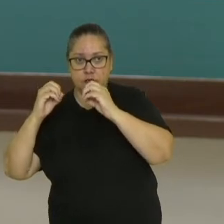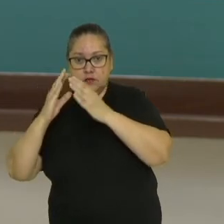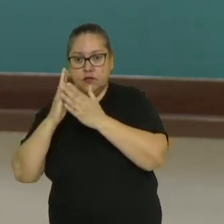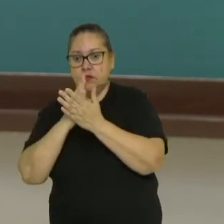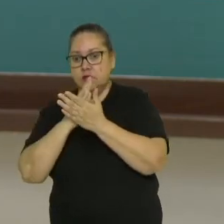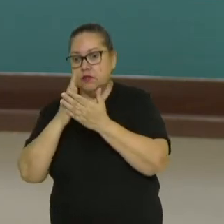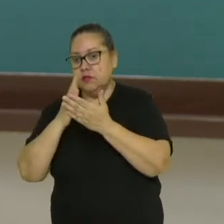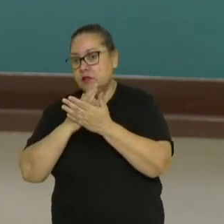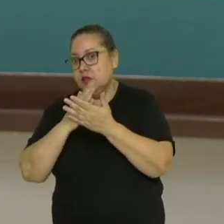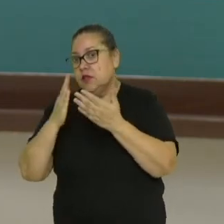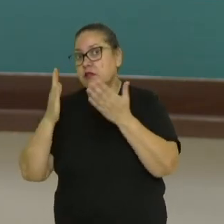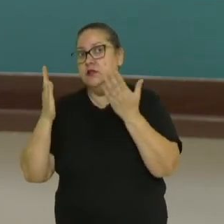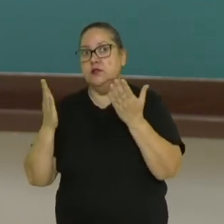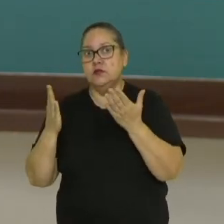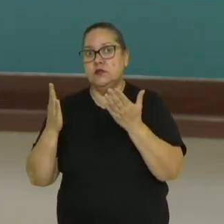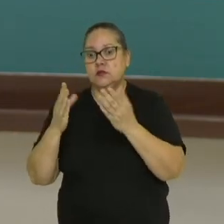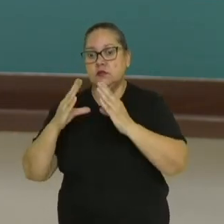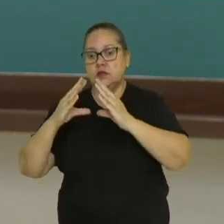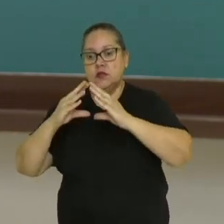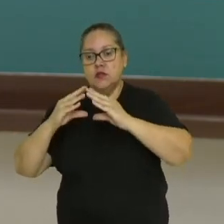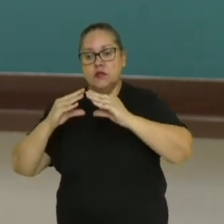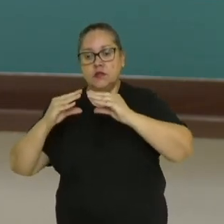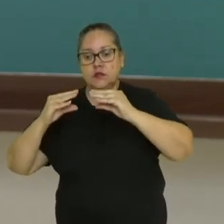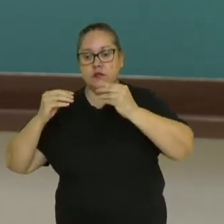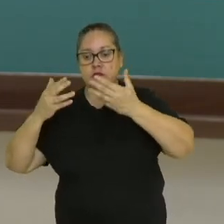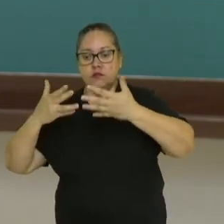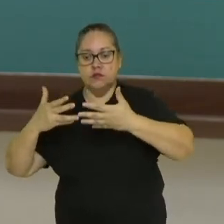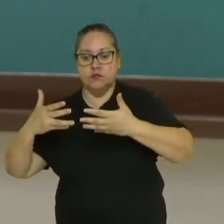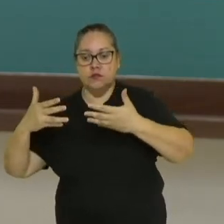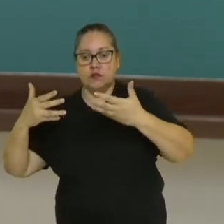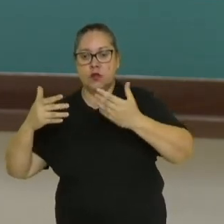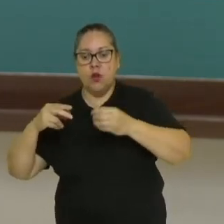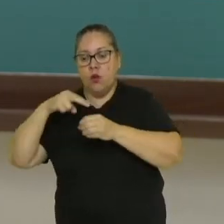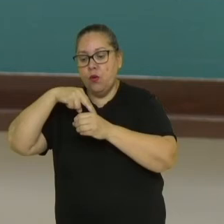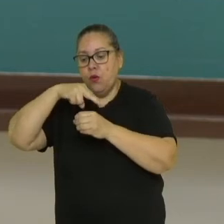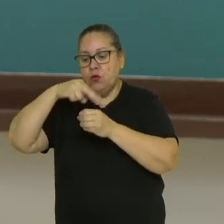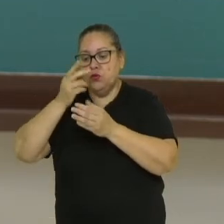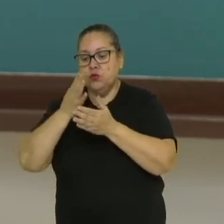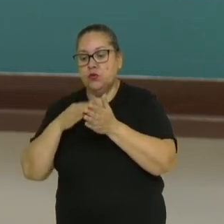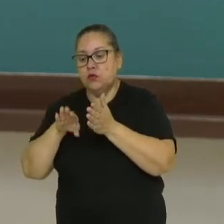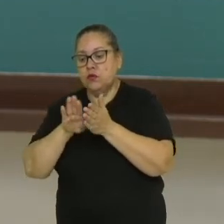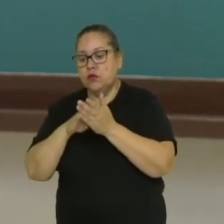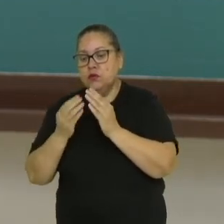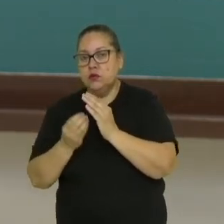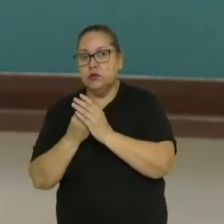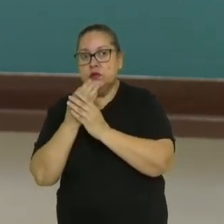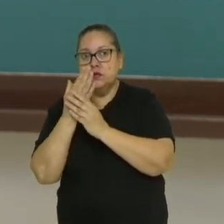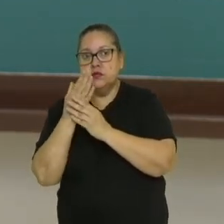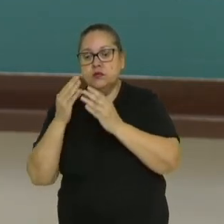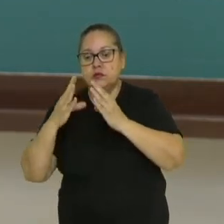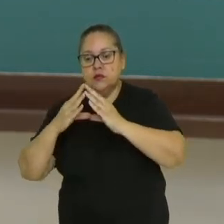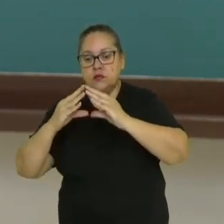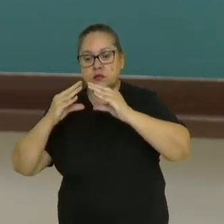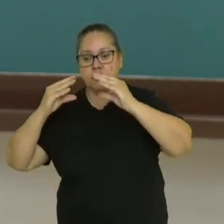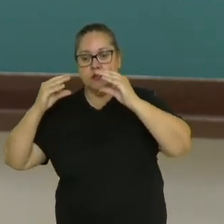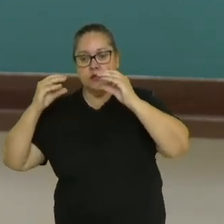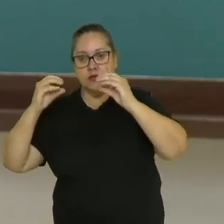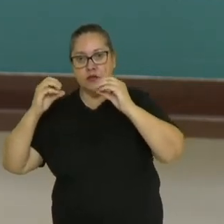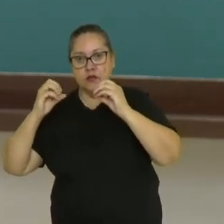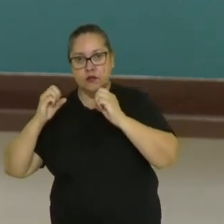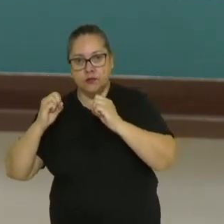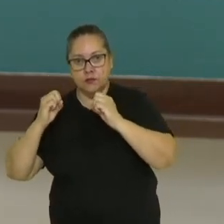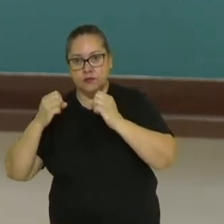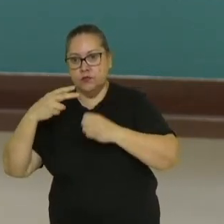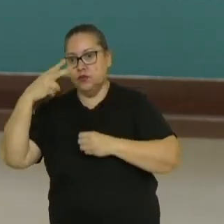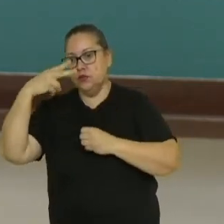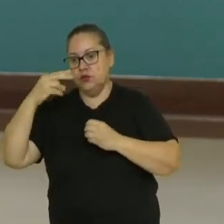cromossomos se descondensam, o núcleo volta a aparecer e ocorre daí a citocinese com a formação de